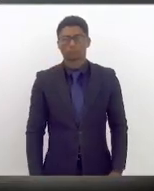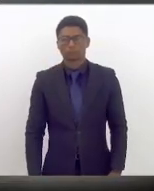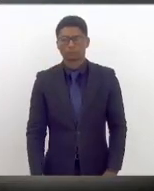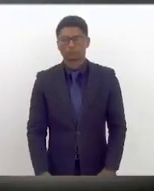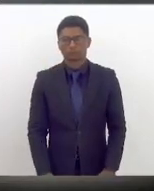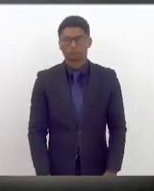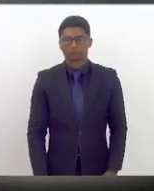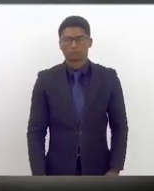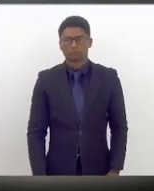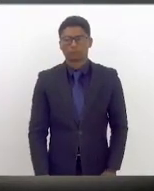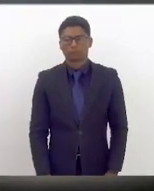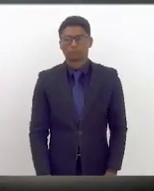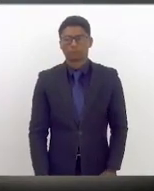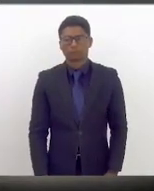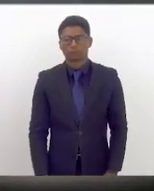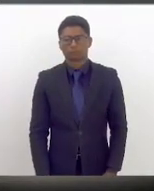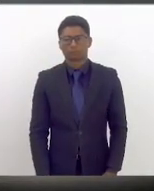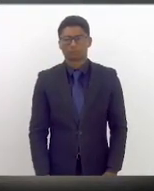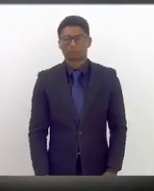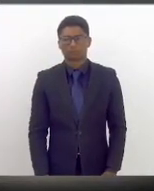abre aí Senhor